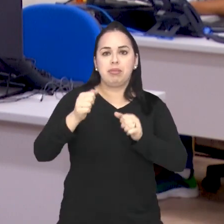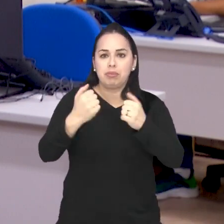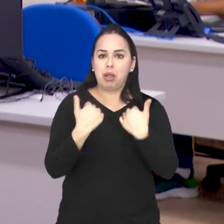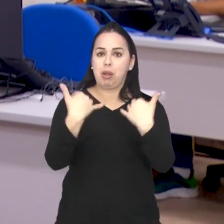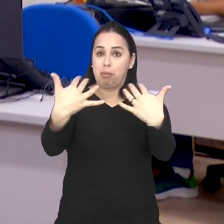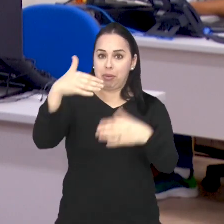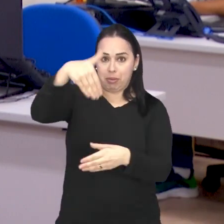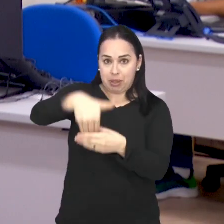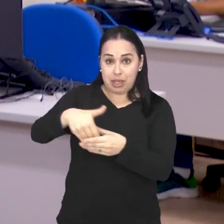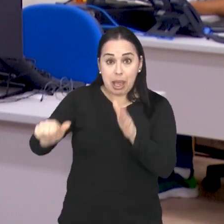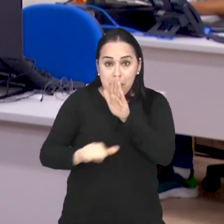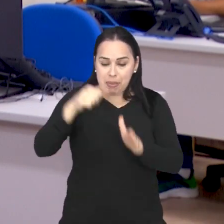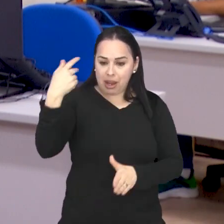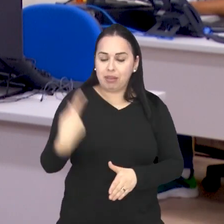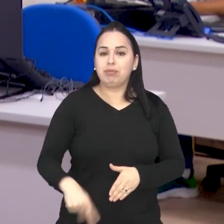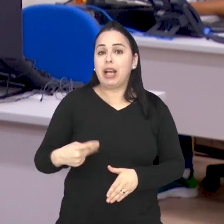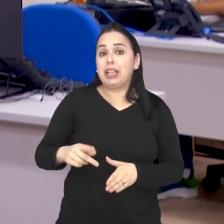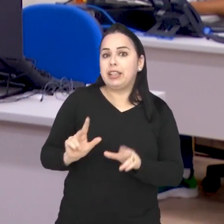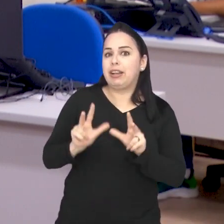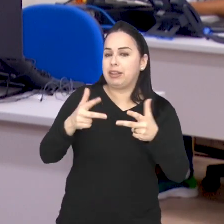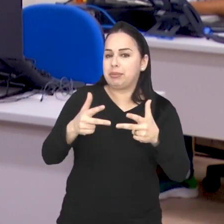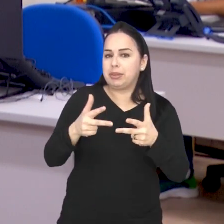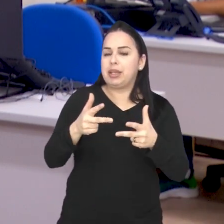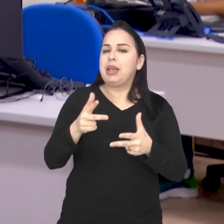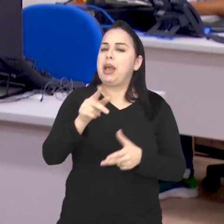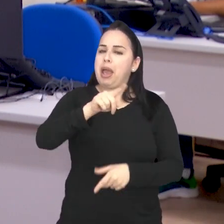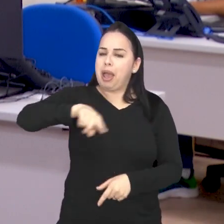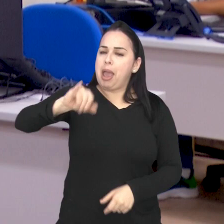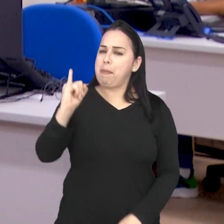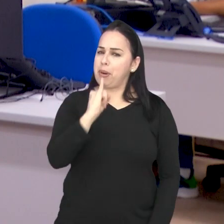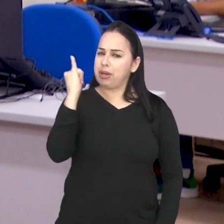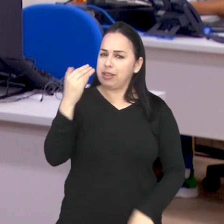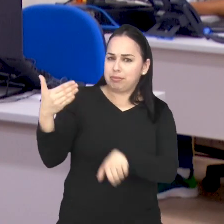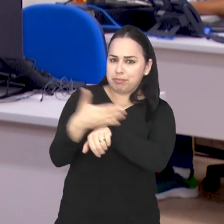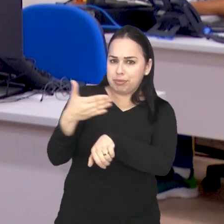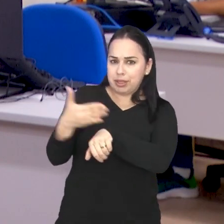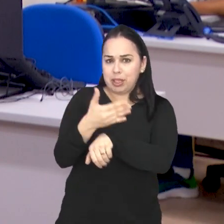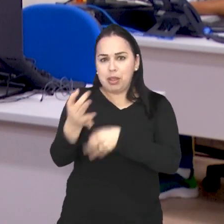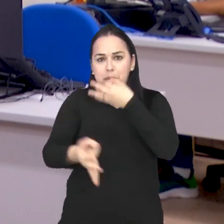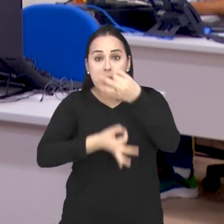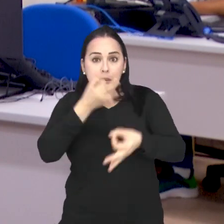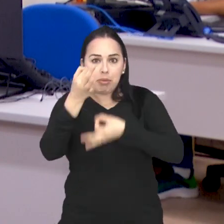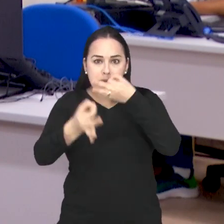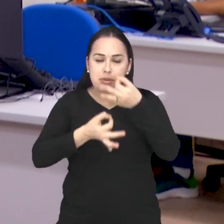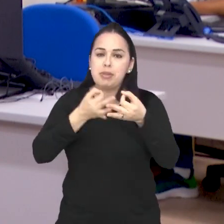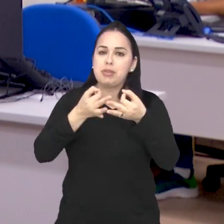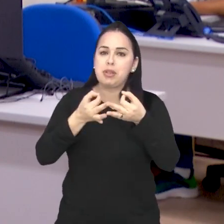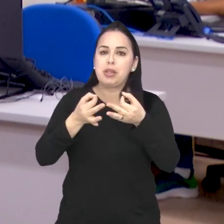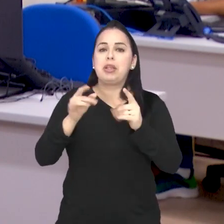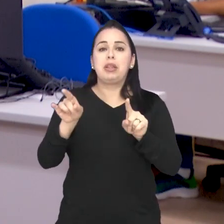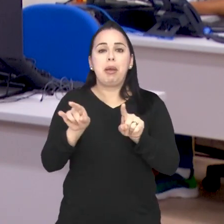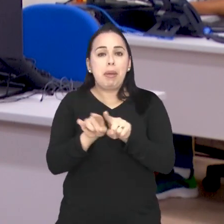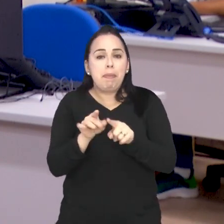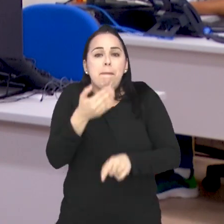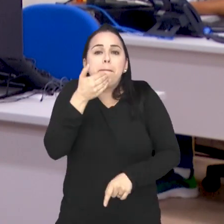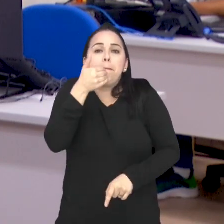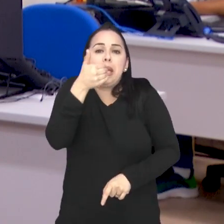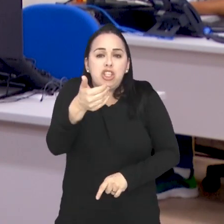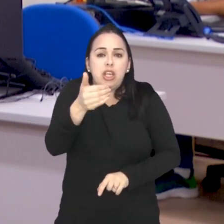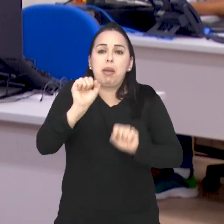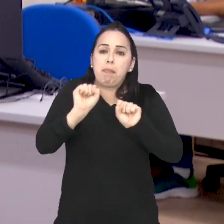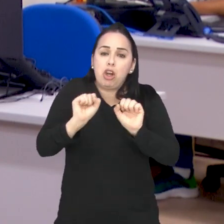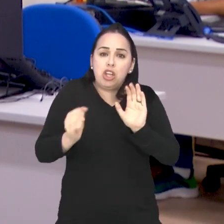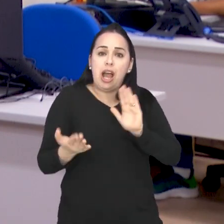e a primeira é aqui na Câmara. Muito importante a sua participação, porque este é o momento de propor sugestões e indicações que